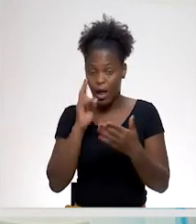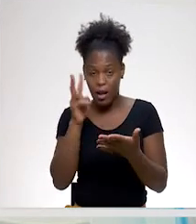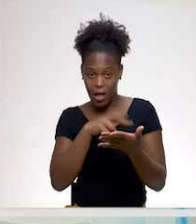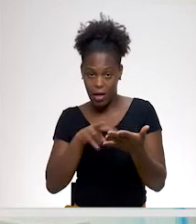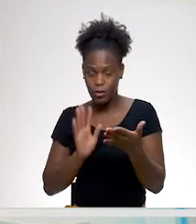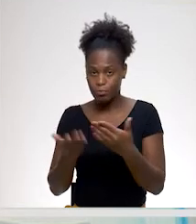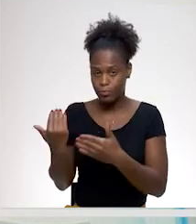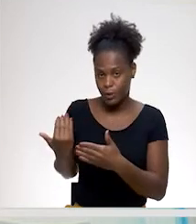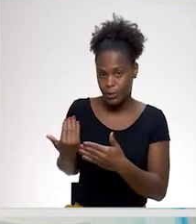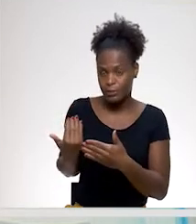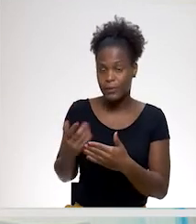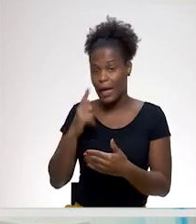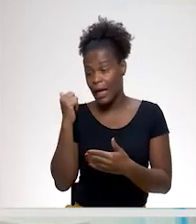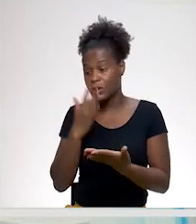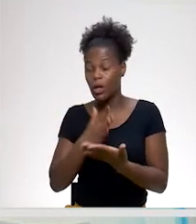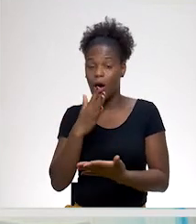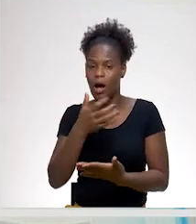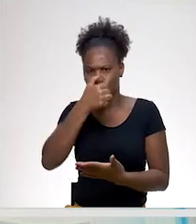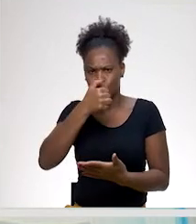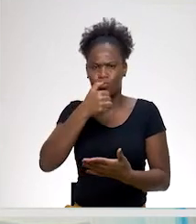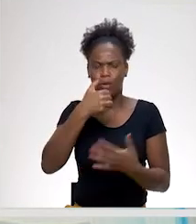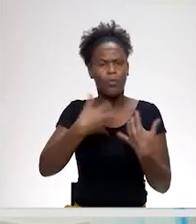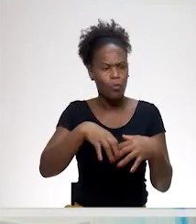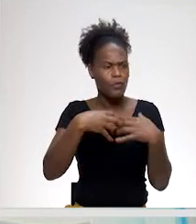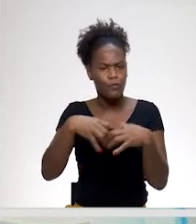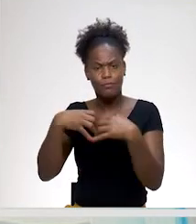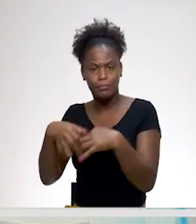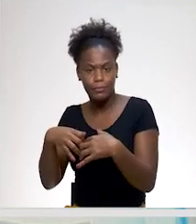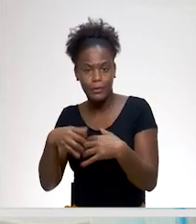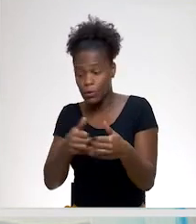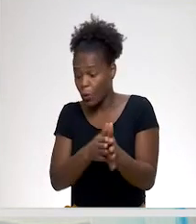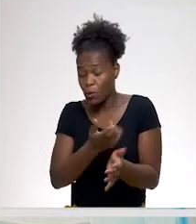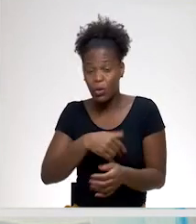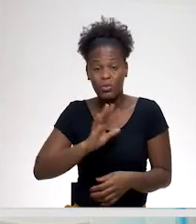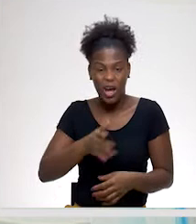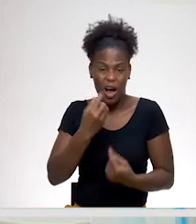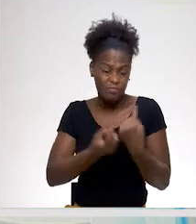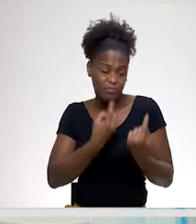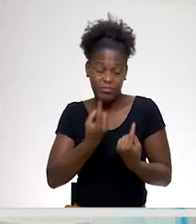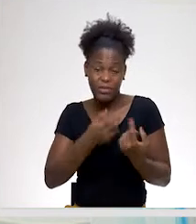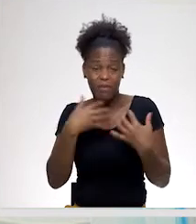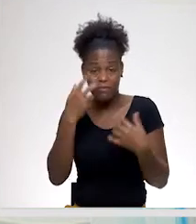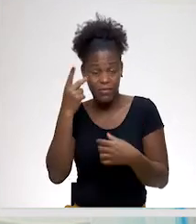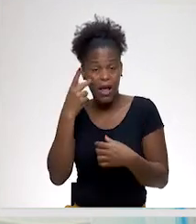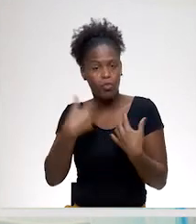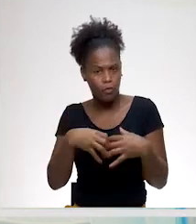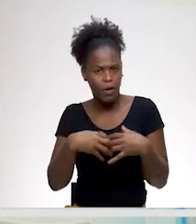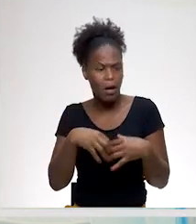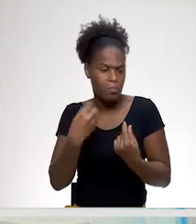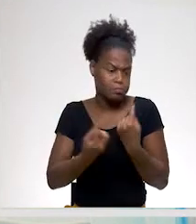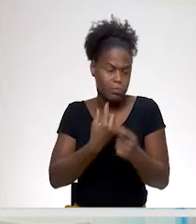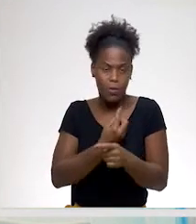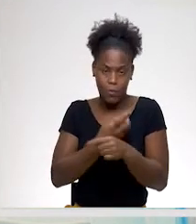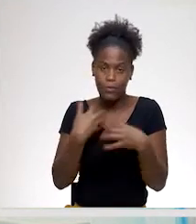já vimos há bocado, ele só se enchia de dúvidas. E todos nós, alguma vez na vida, duvidamos, ou